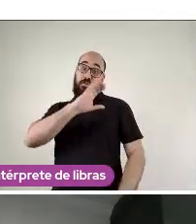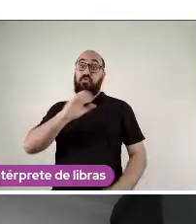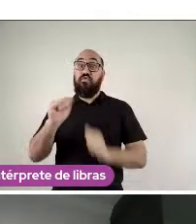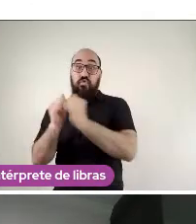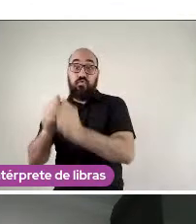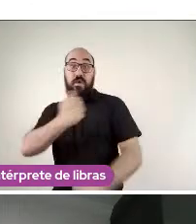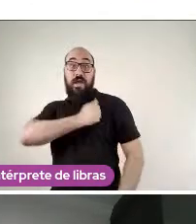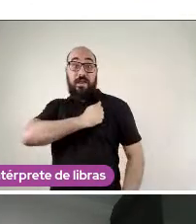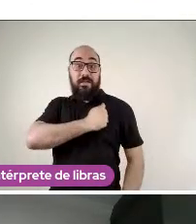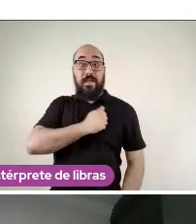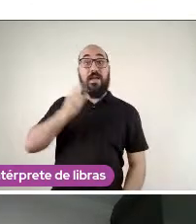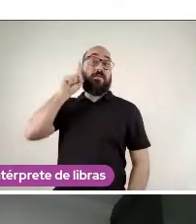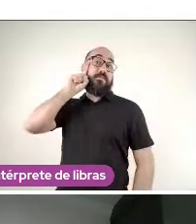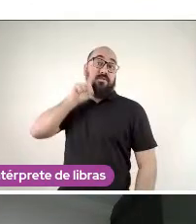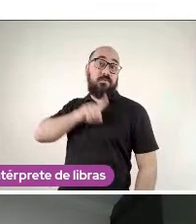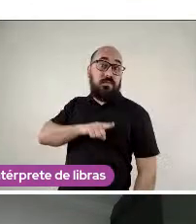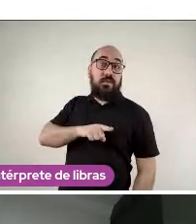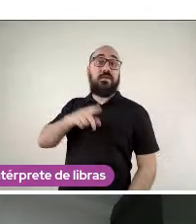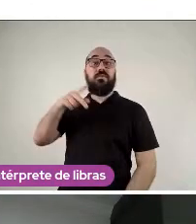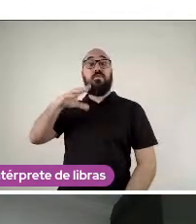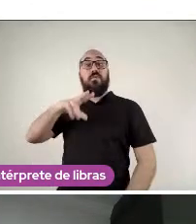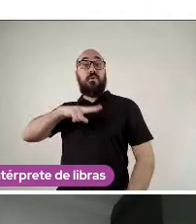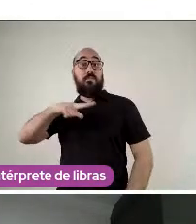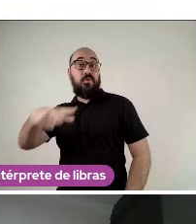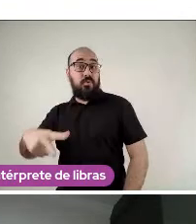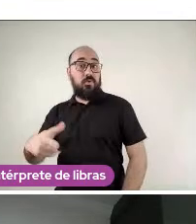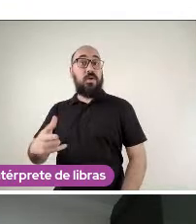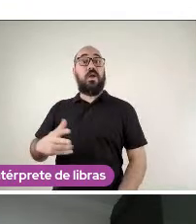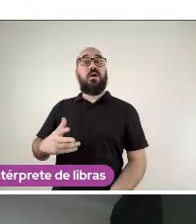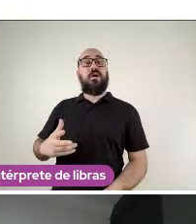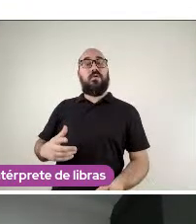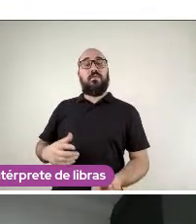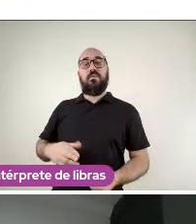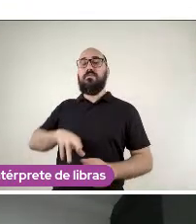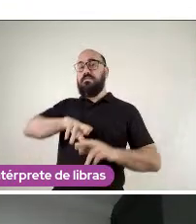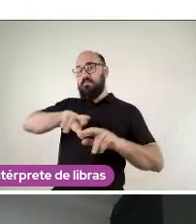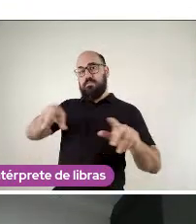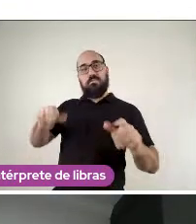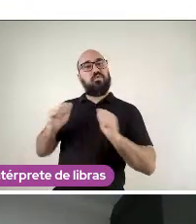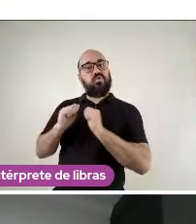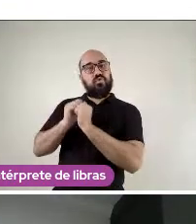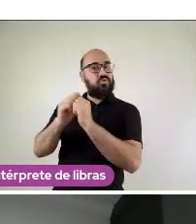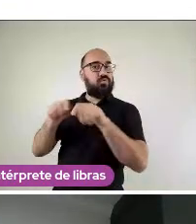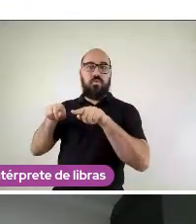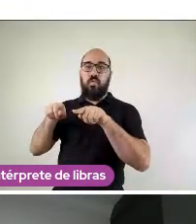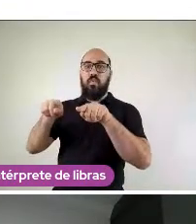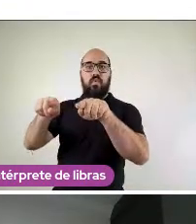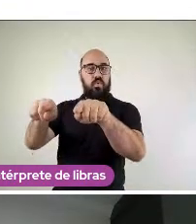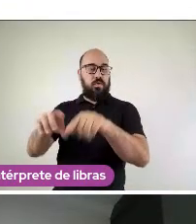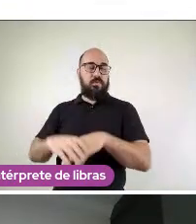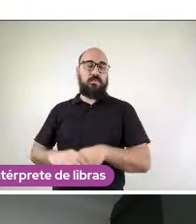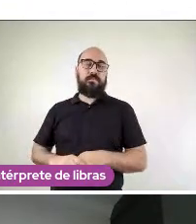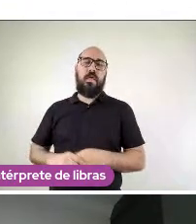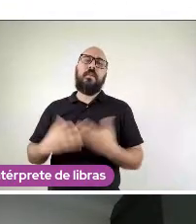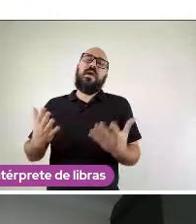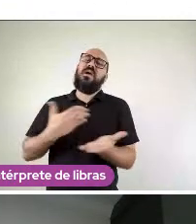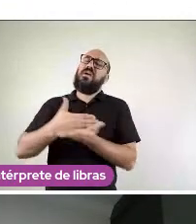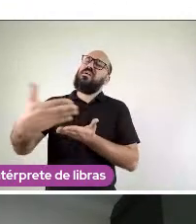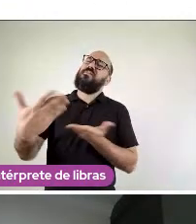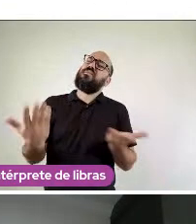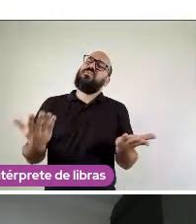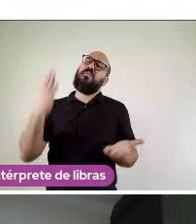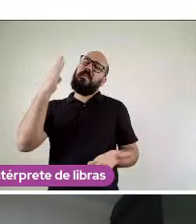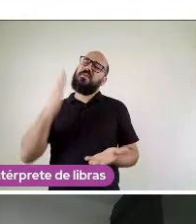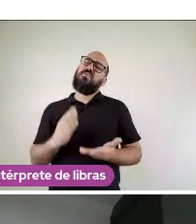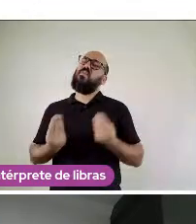Unidos, Portugal, né? Como é que começou isso no Brasil? Então, naquele mapa que eu